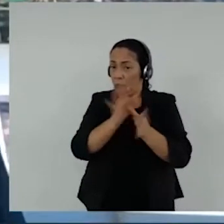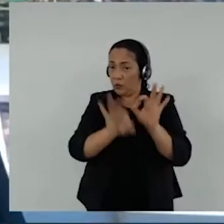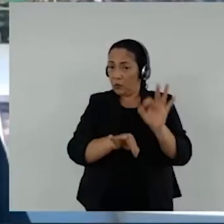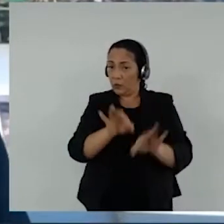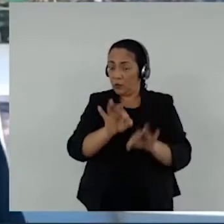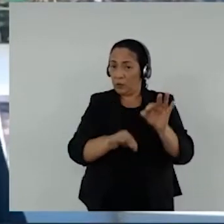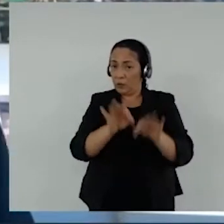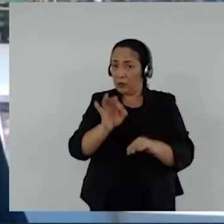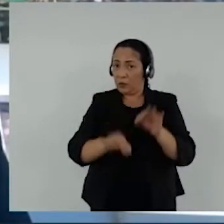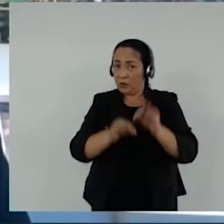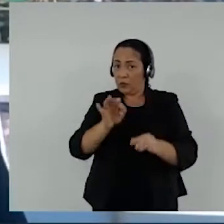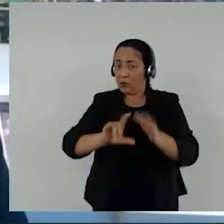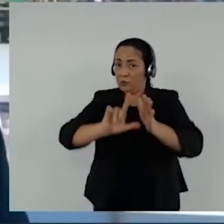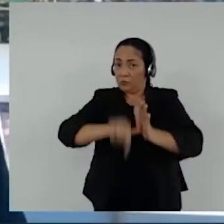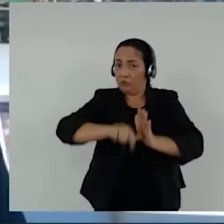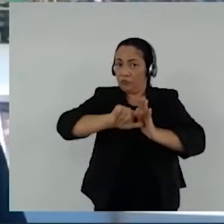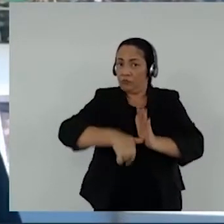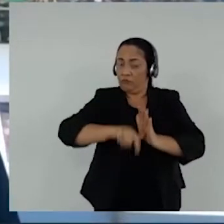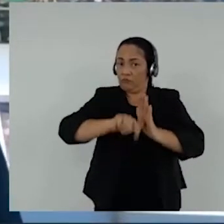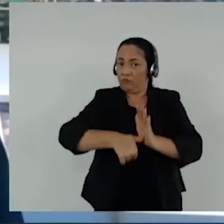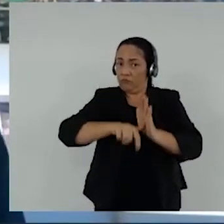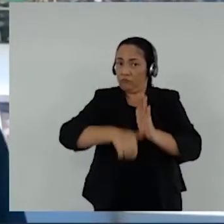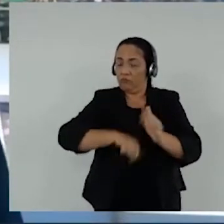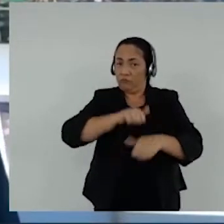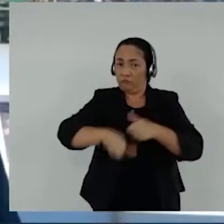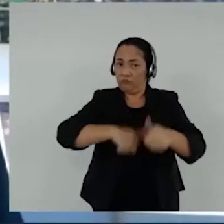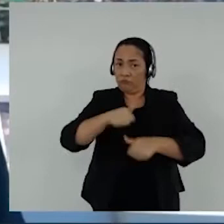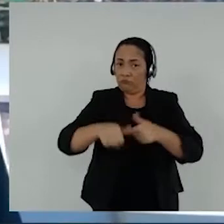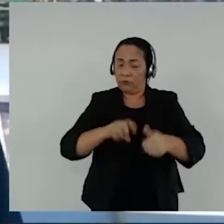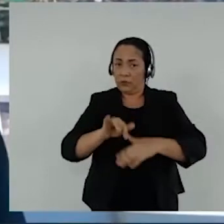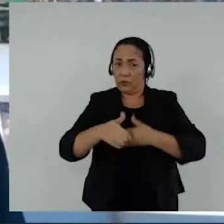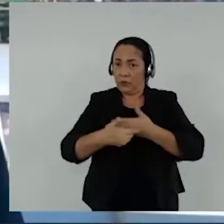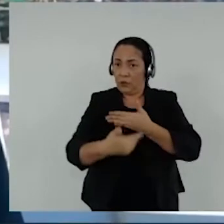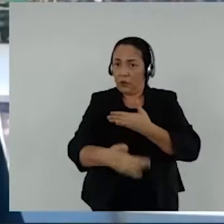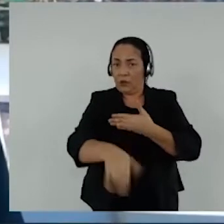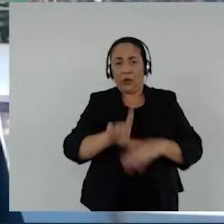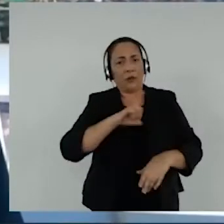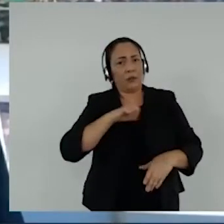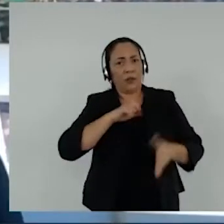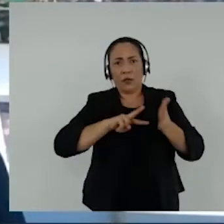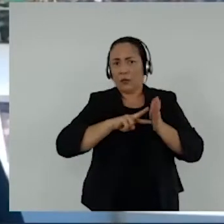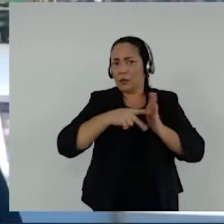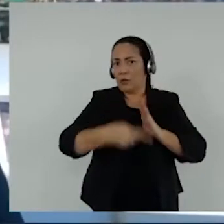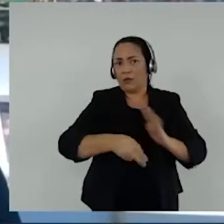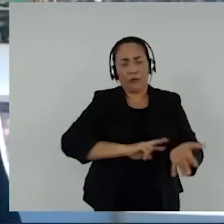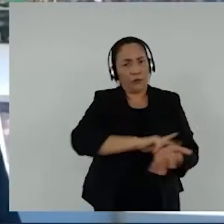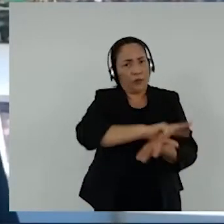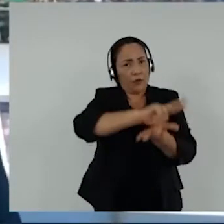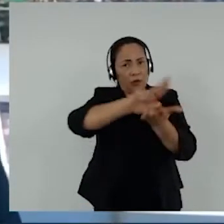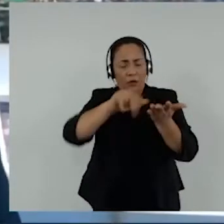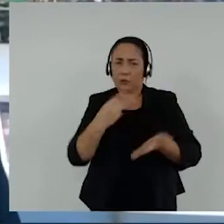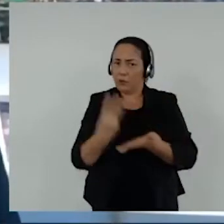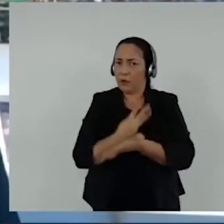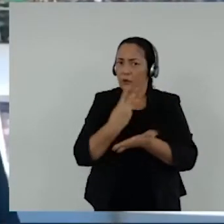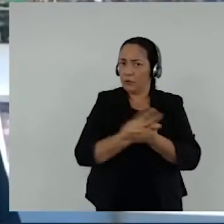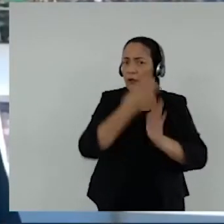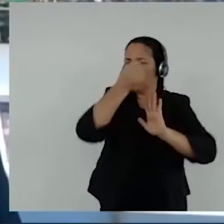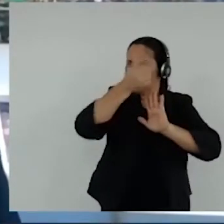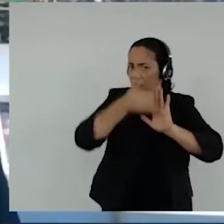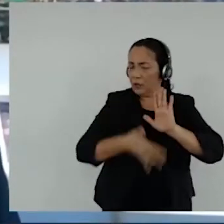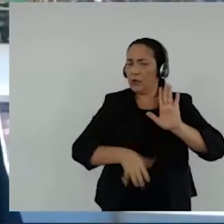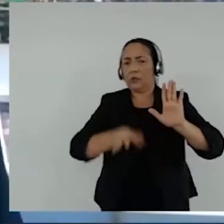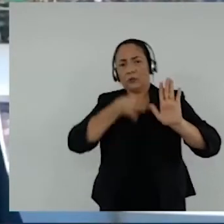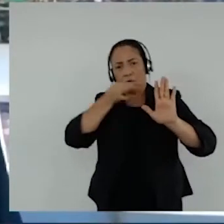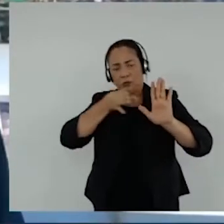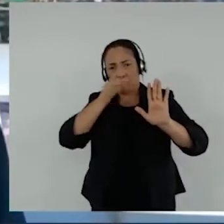uma busca, lógico, de desburocratização, celeridade e qualidade jurídica. O manual, inclusive, traz inúmeras sugestões que são